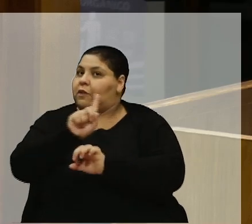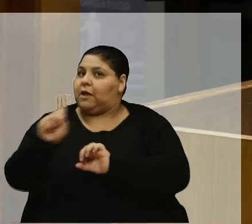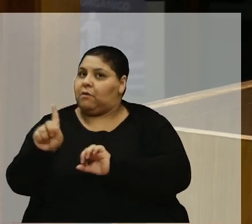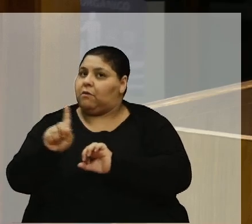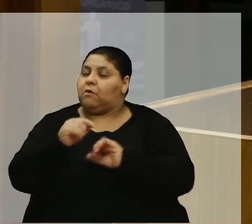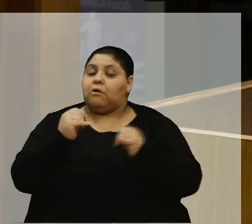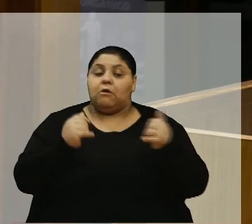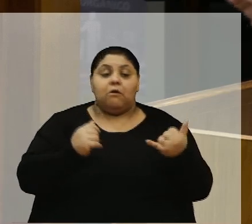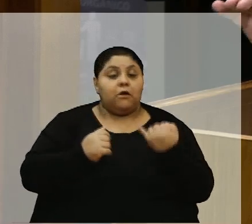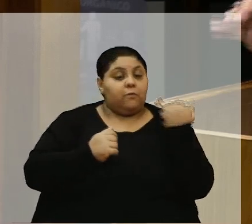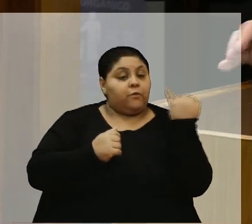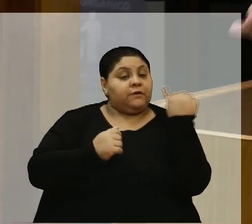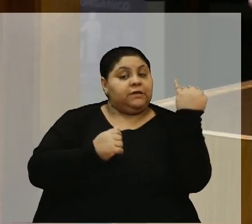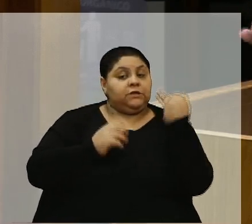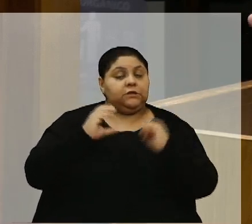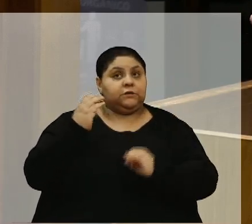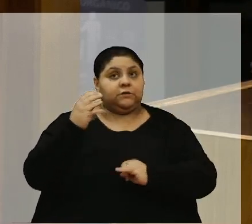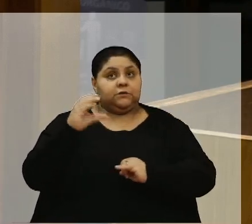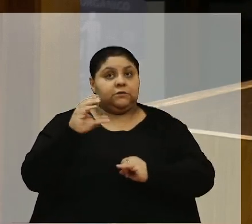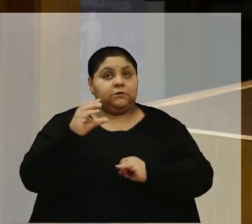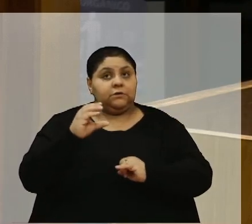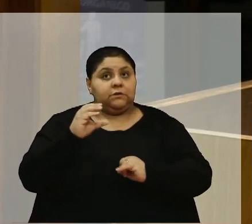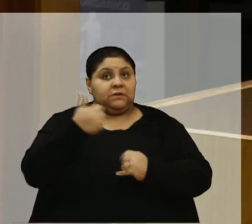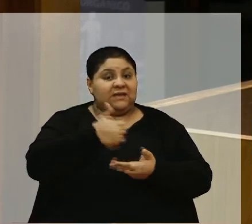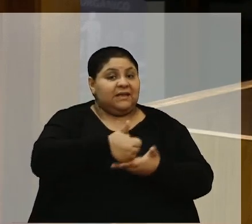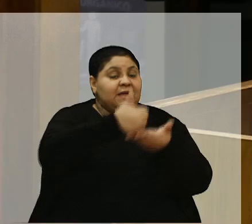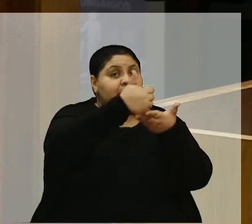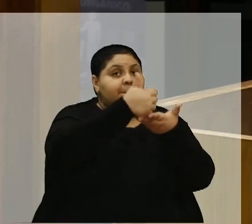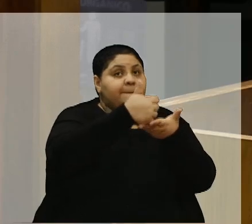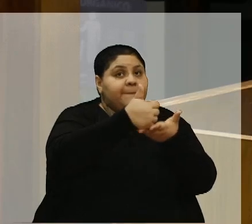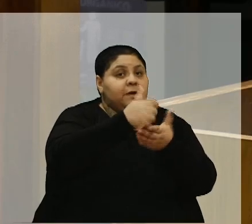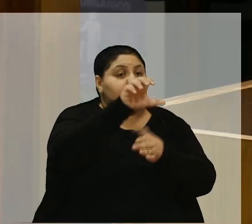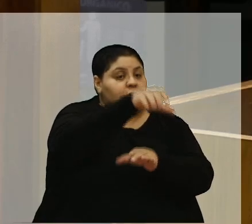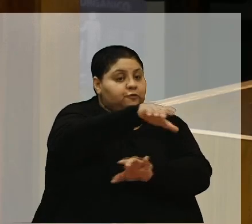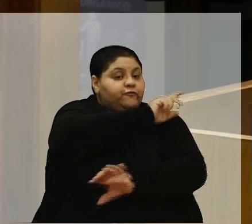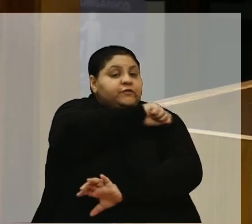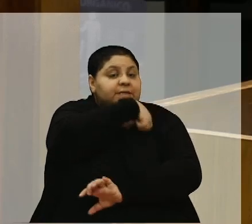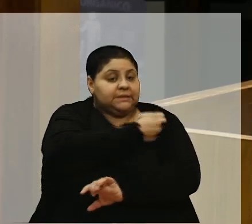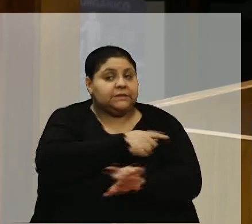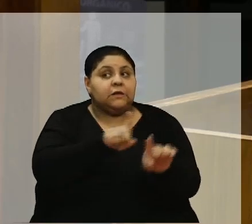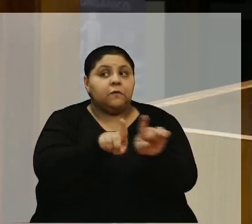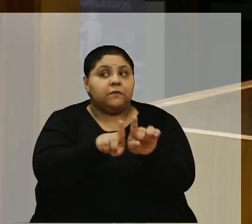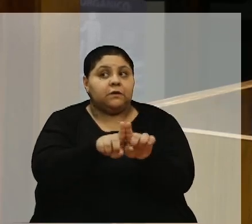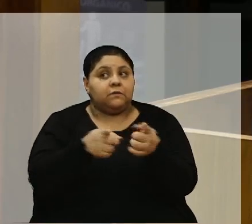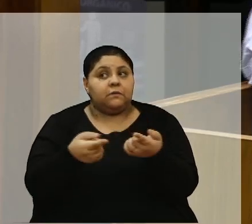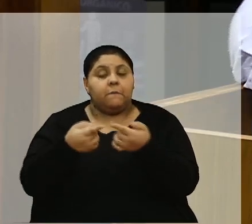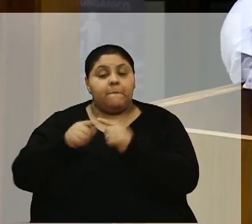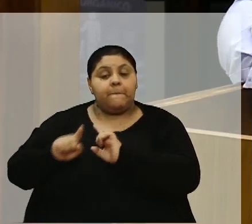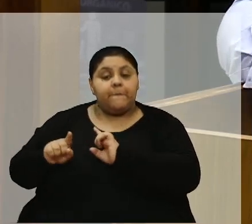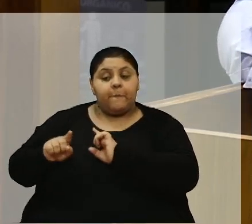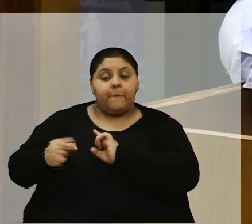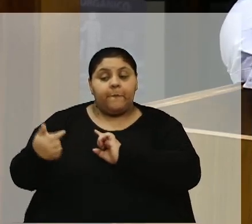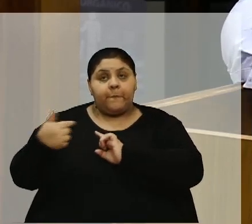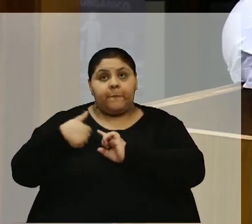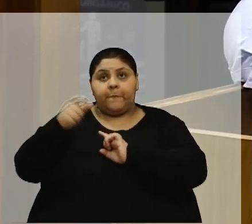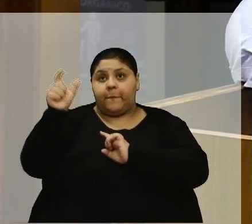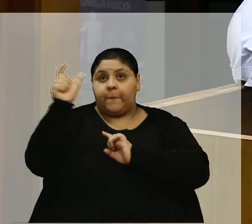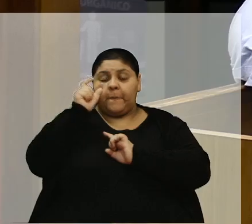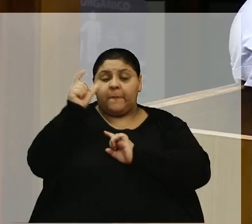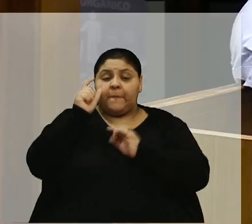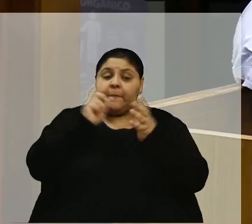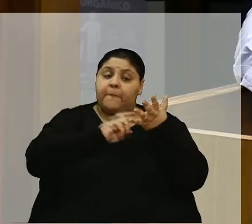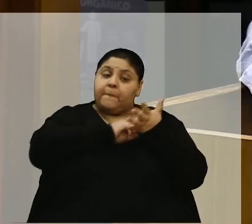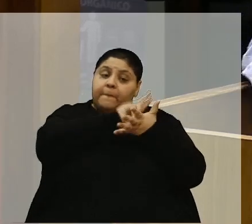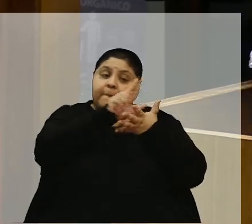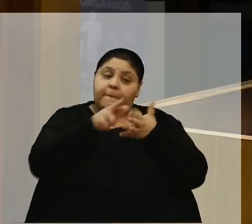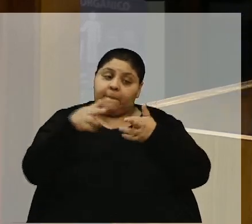que a ciência é o que lastra e os órgãos de fiscalização. Mas eu vi vários dos nossos